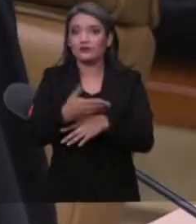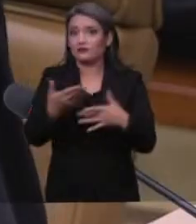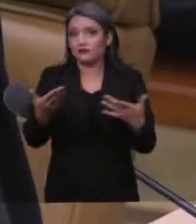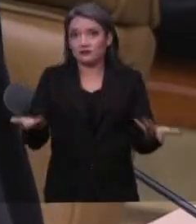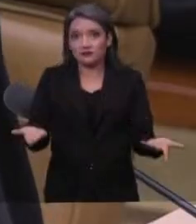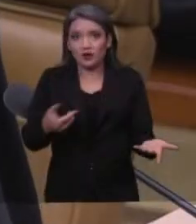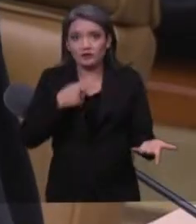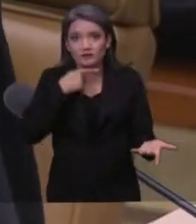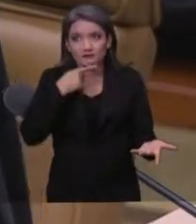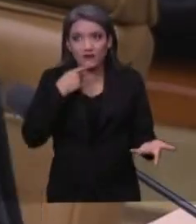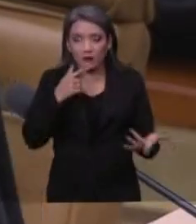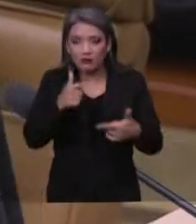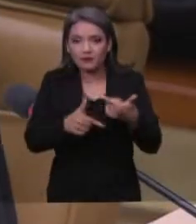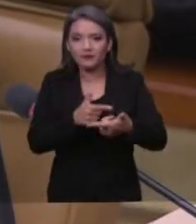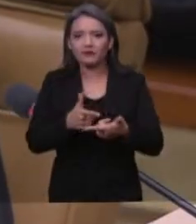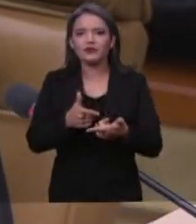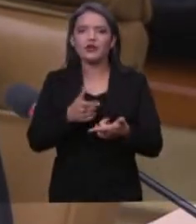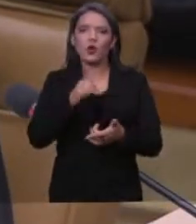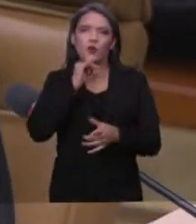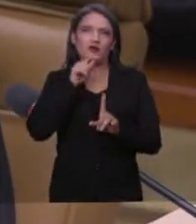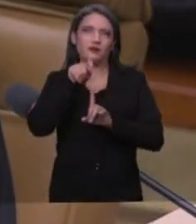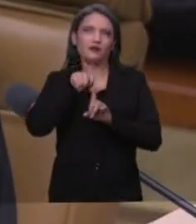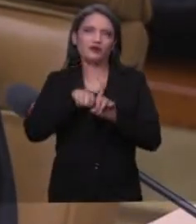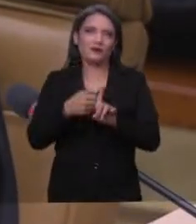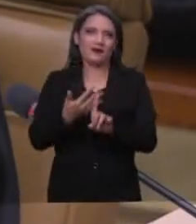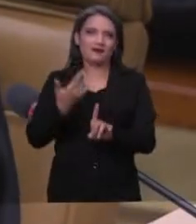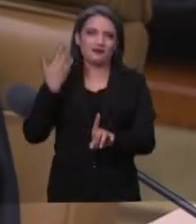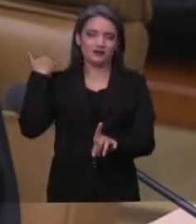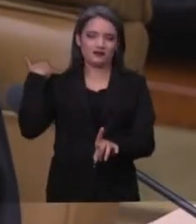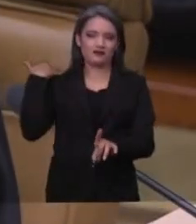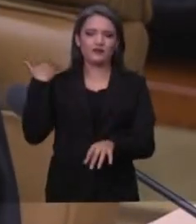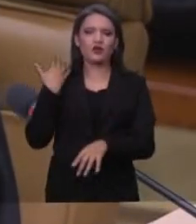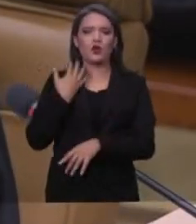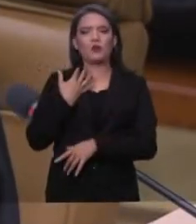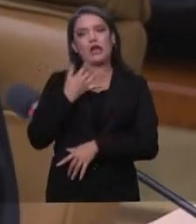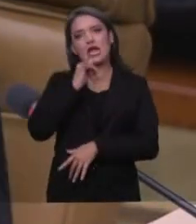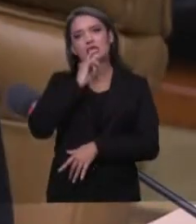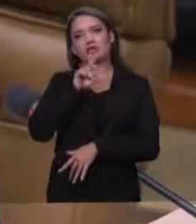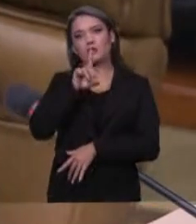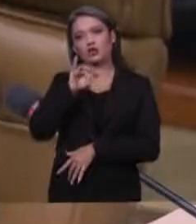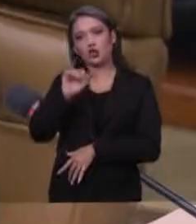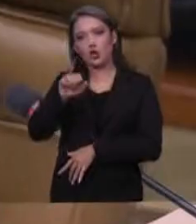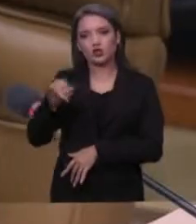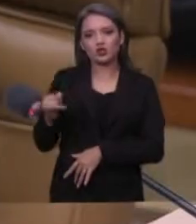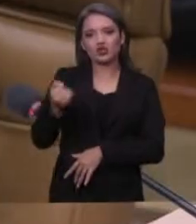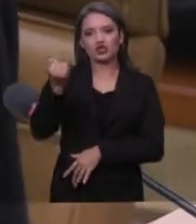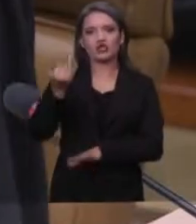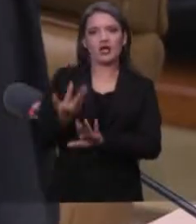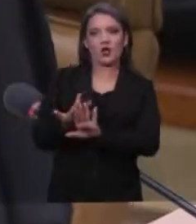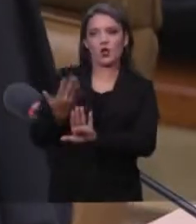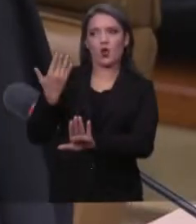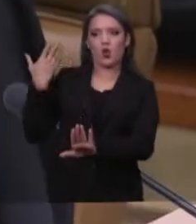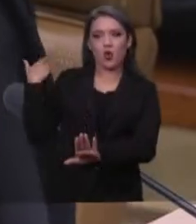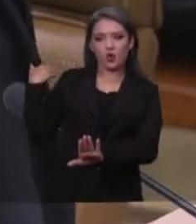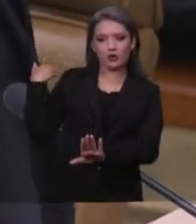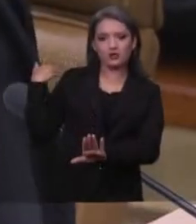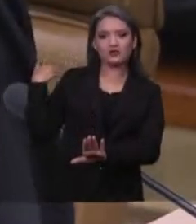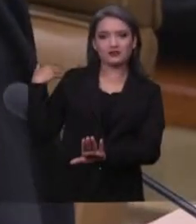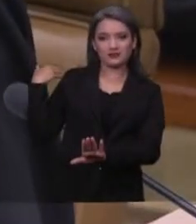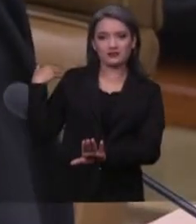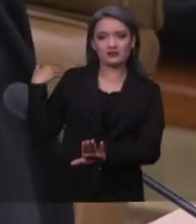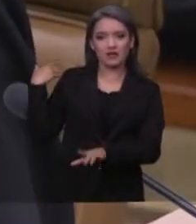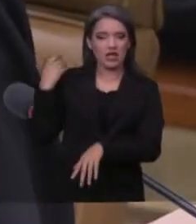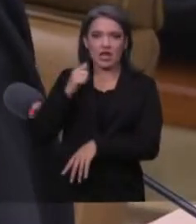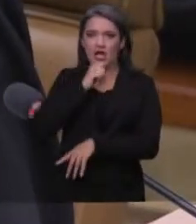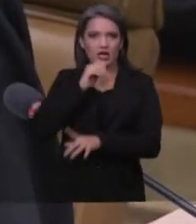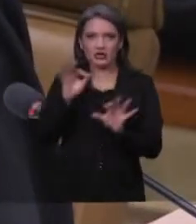Volto alguns meses. Vamos dizer que essa conduta do dia 8 de janeiro fosse... antes do final do